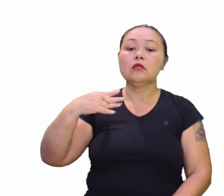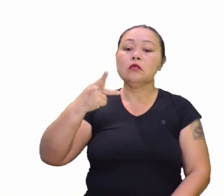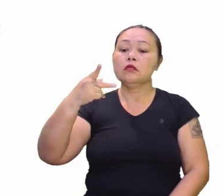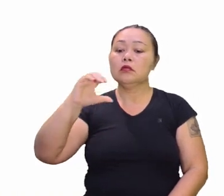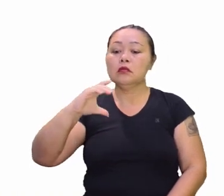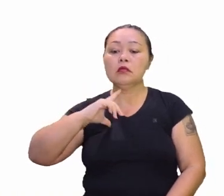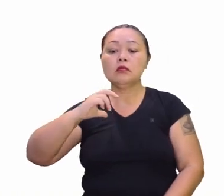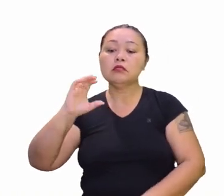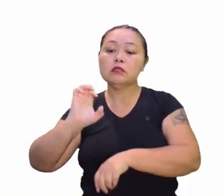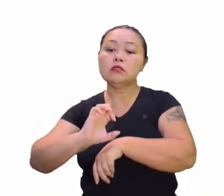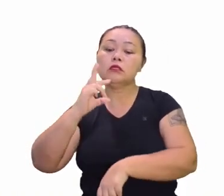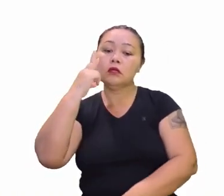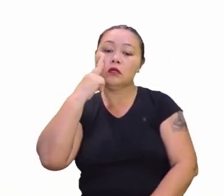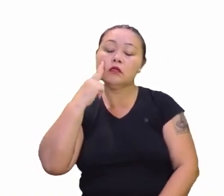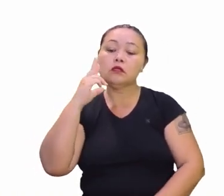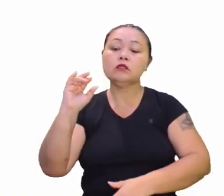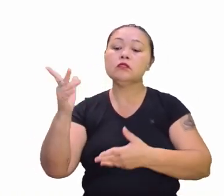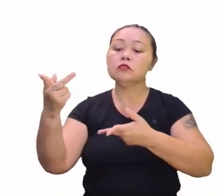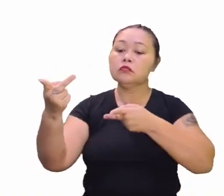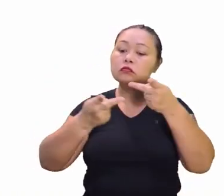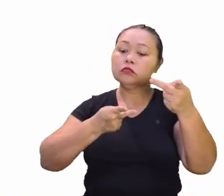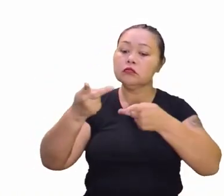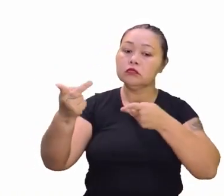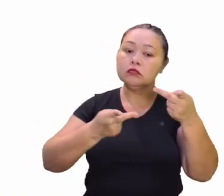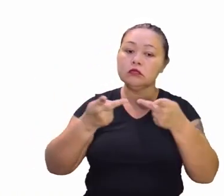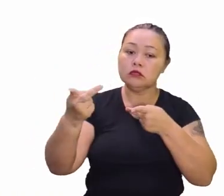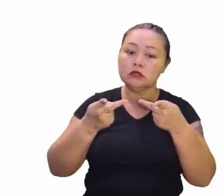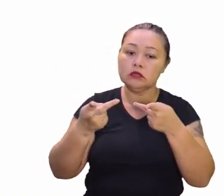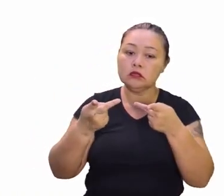do PAC em Rondônia, alguns projetos foram